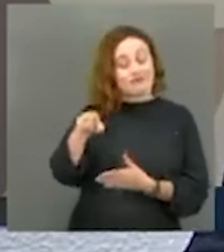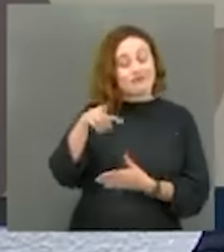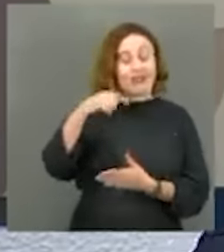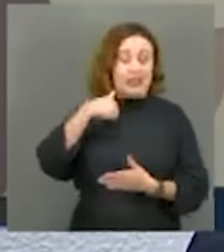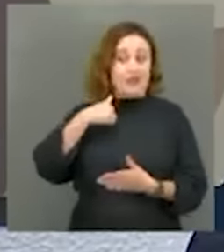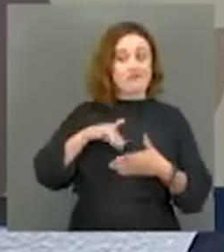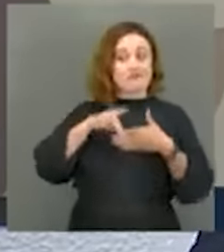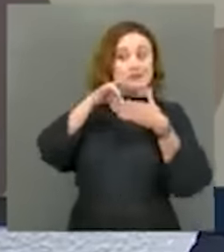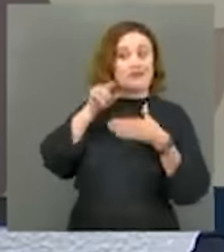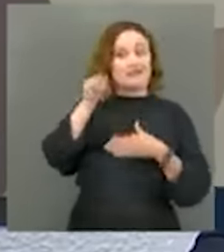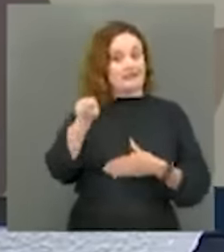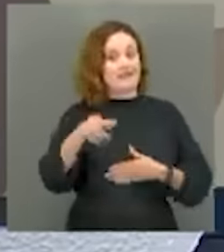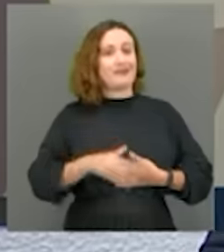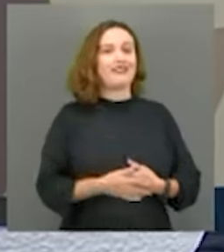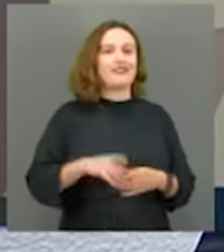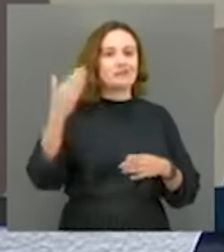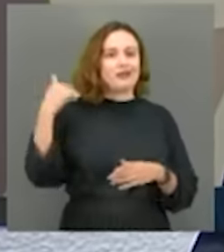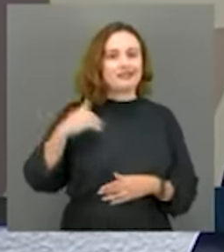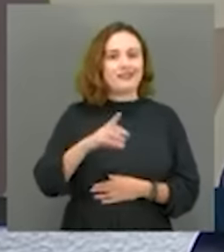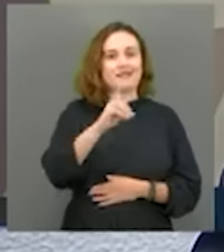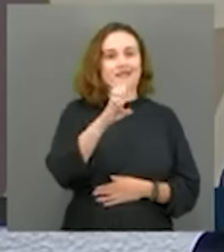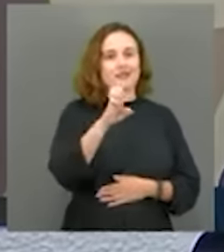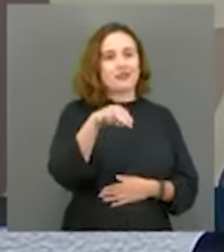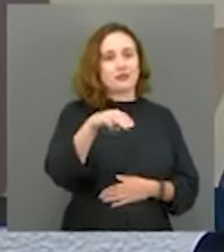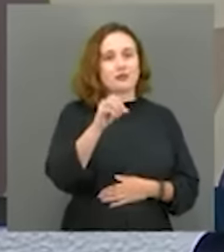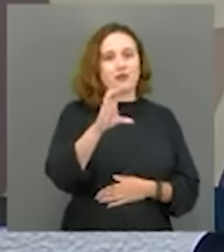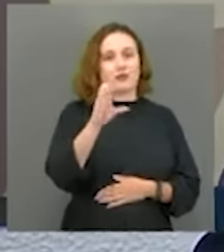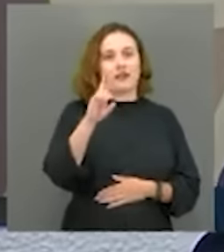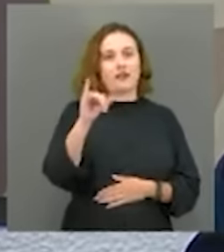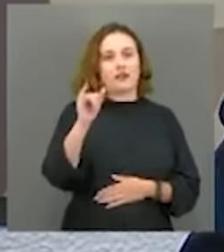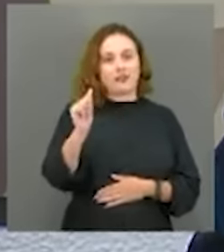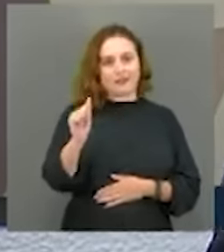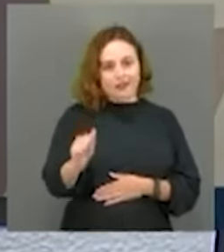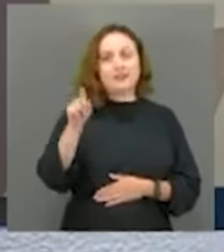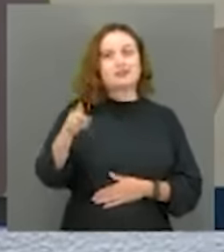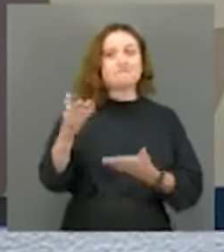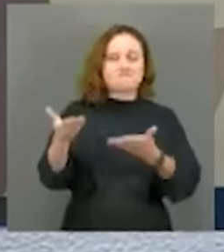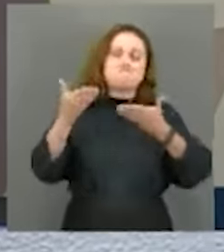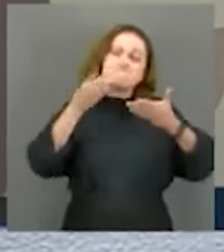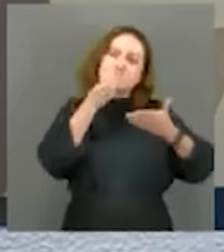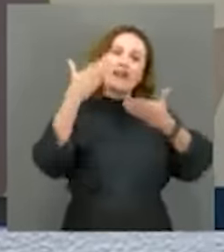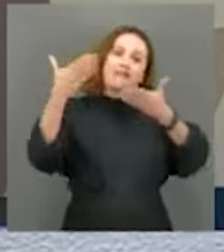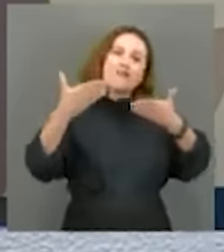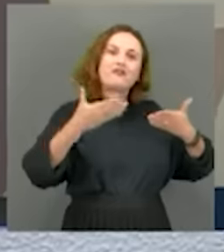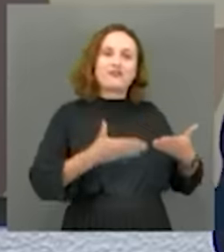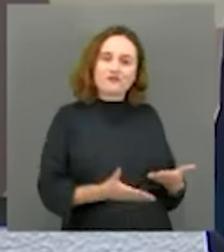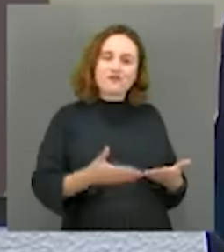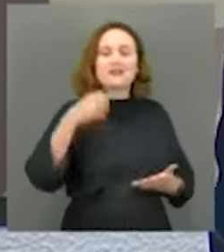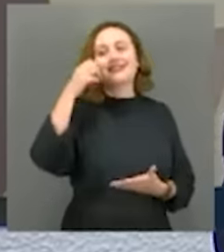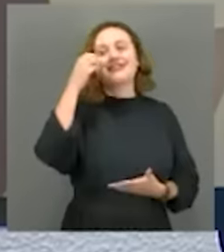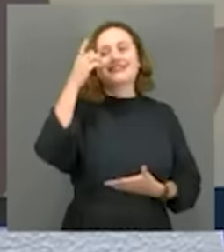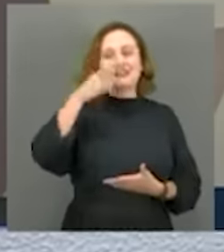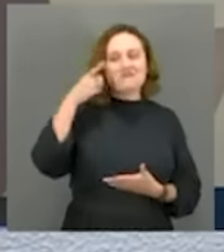Democratas a época seja bem-vindo a essa casa do tapete azul meu caro Deputado quem sabe futuro